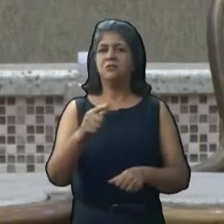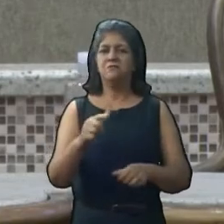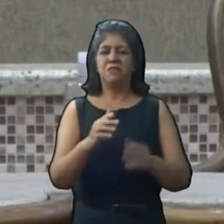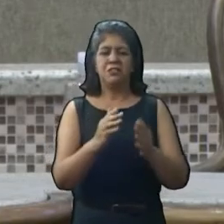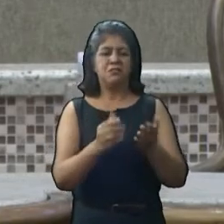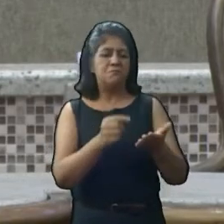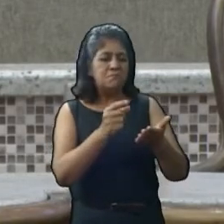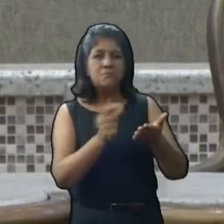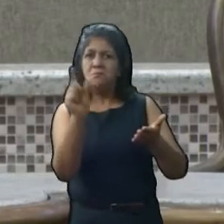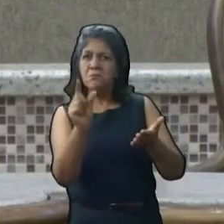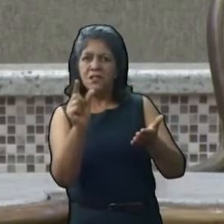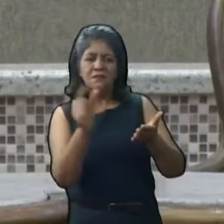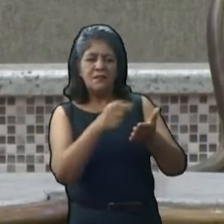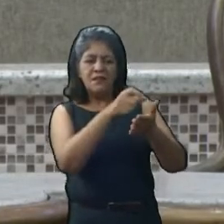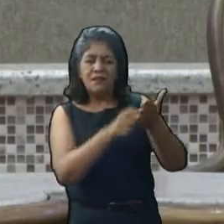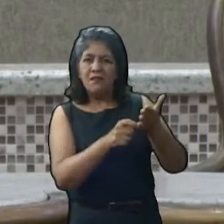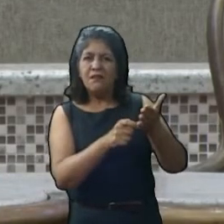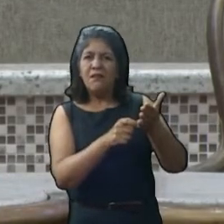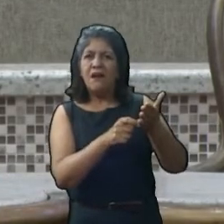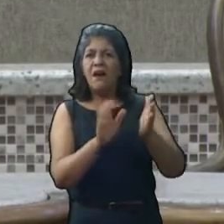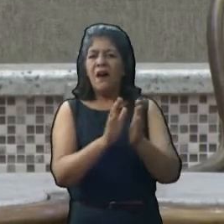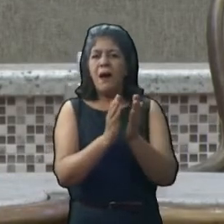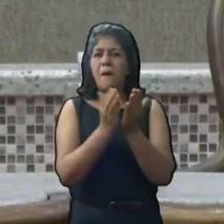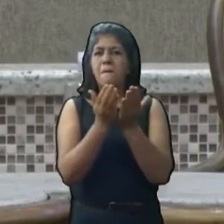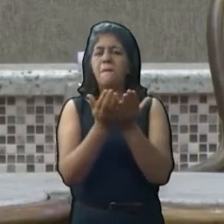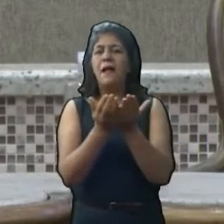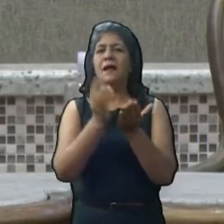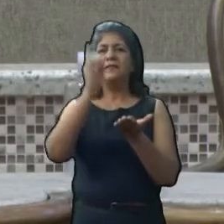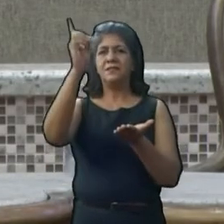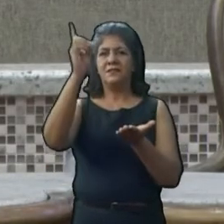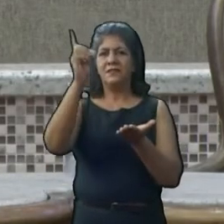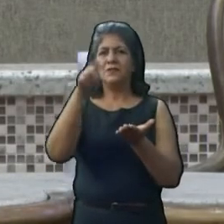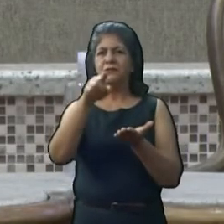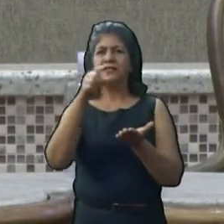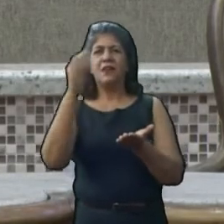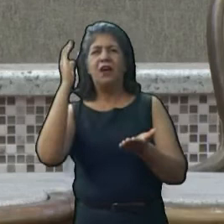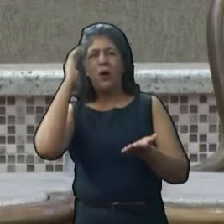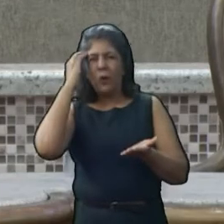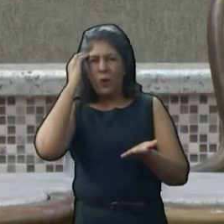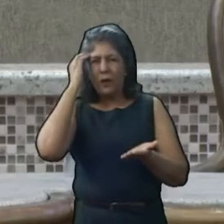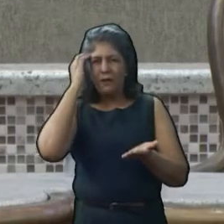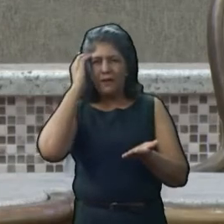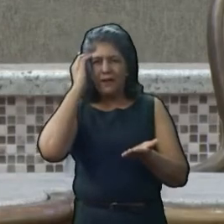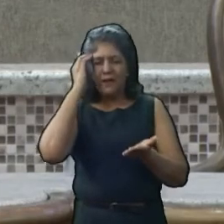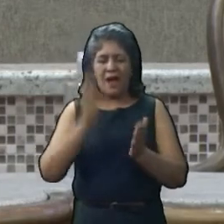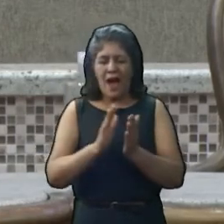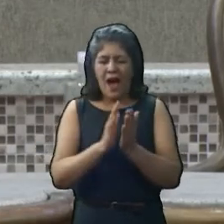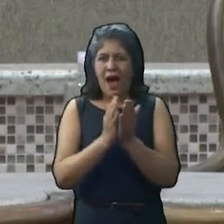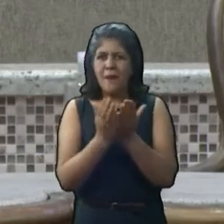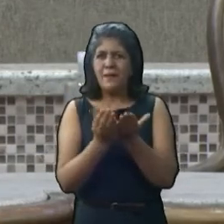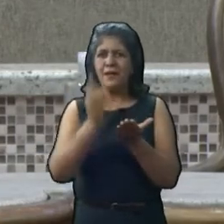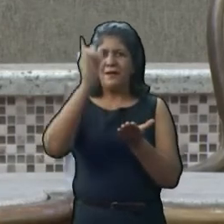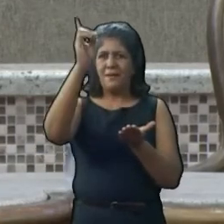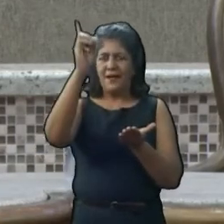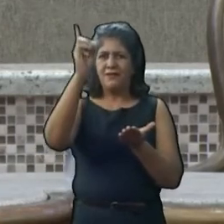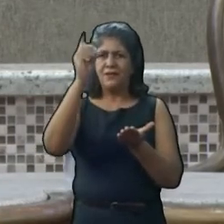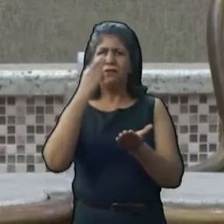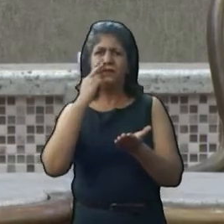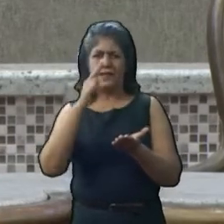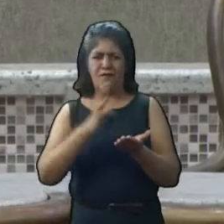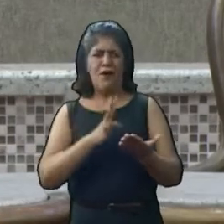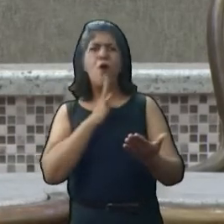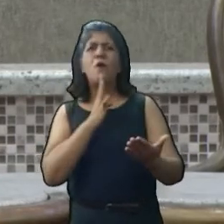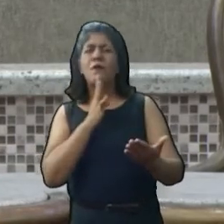sagrada efésios seria suficiente a pessoa conhecendo efésios sério suficiente para